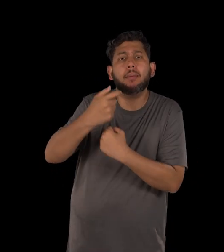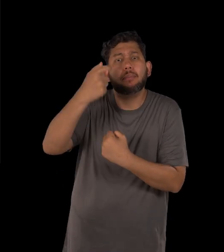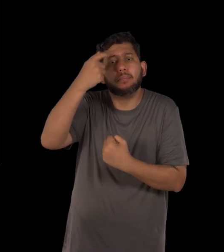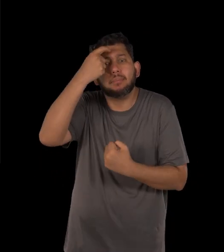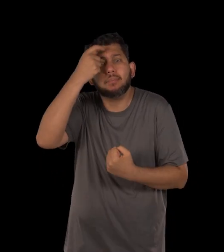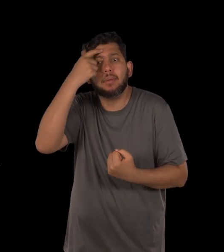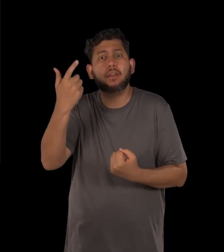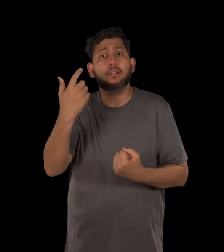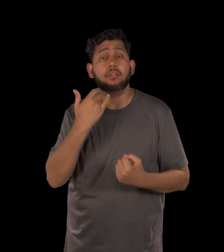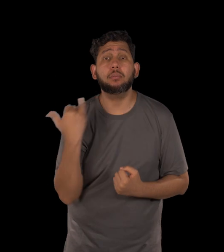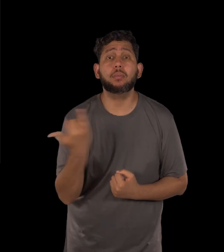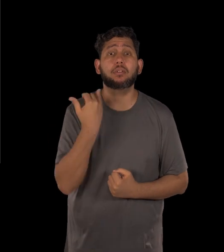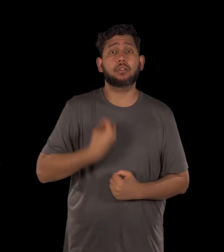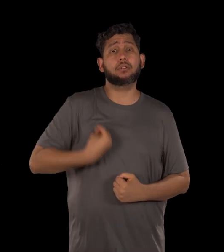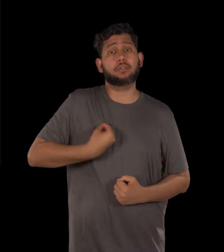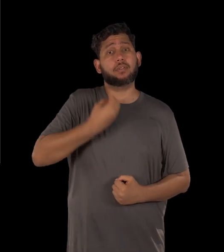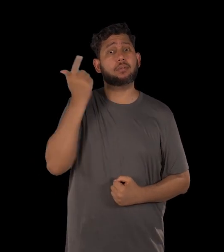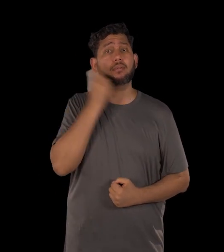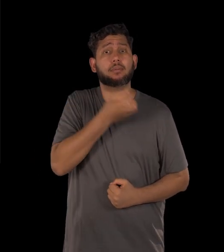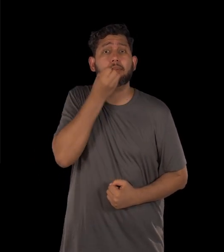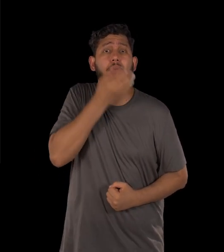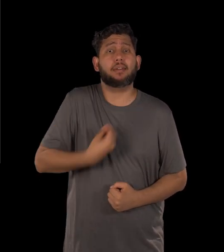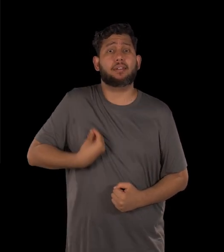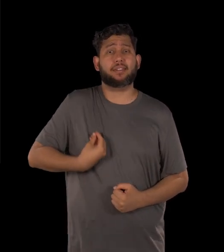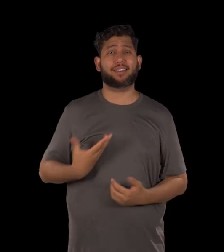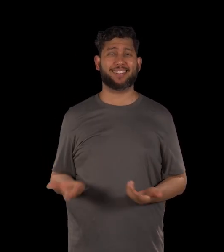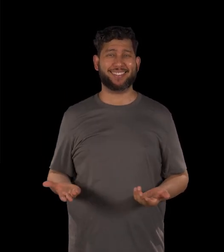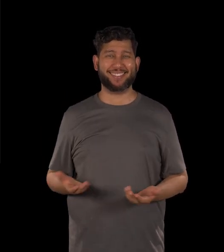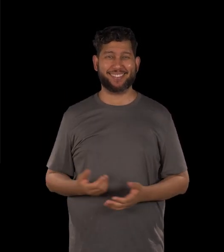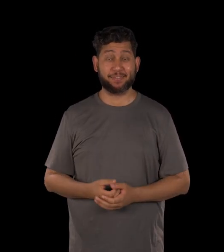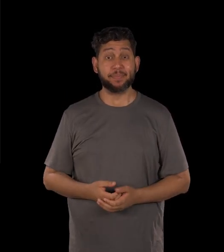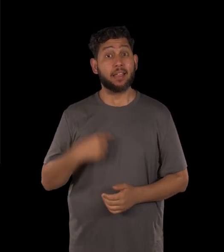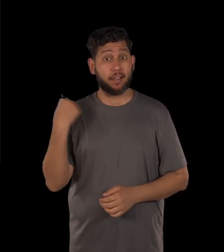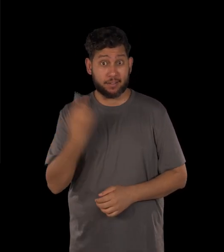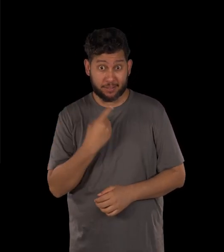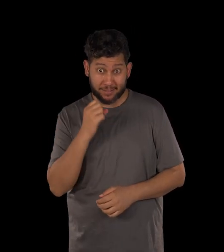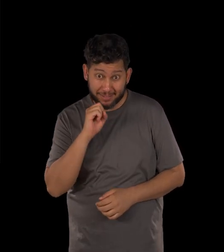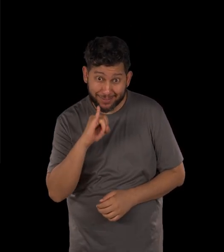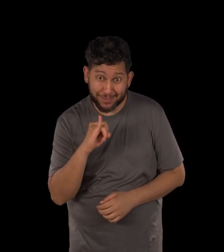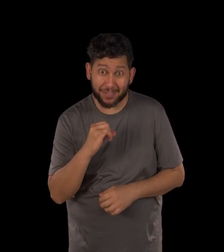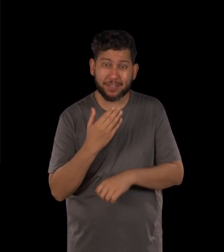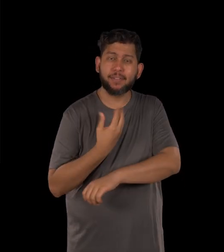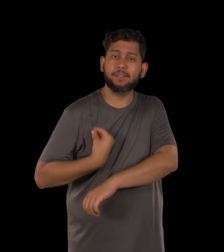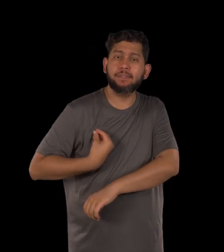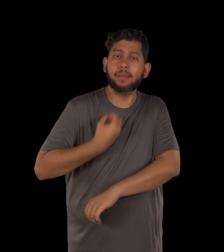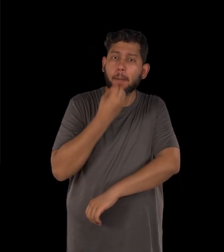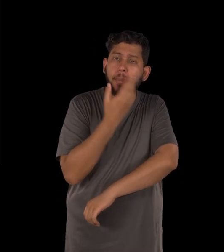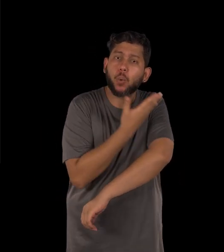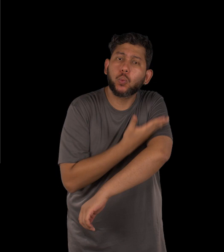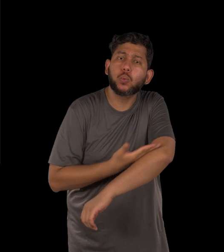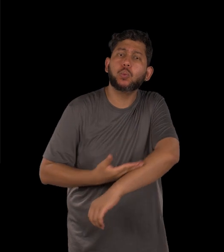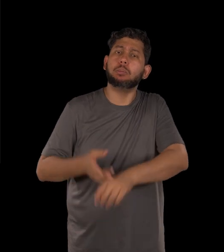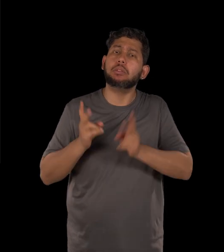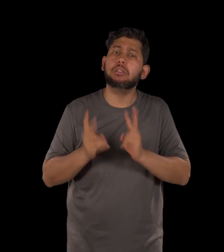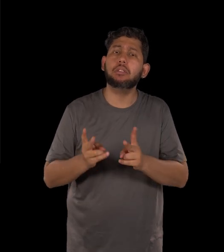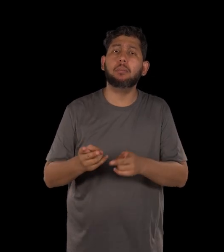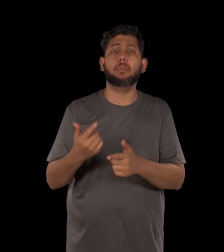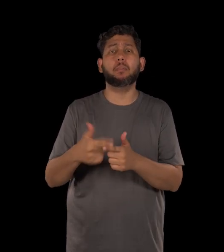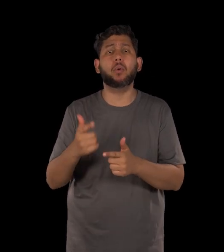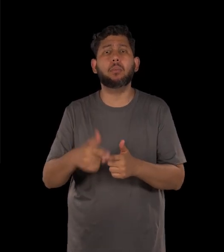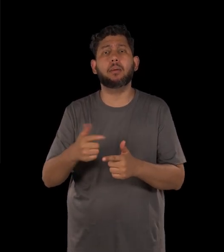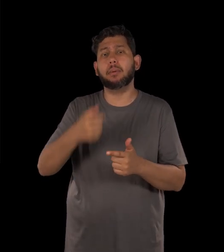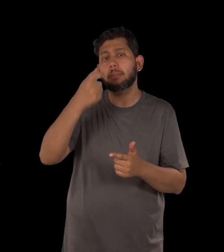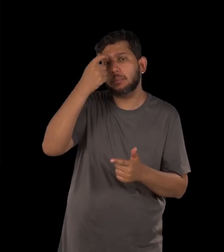vida. Um conjunto de hábitos diários diminui o risco de doenças físicas e mentais. Lavar as